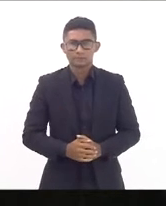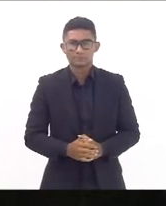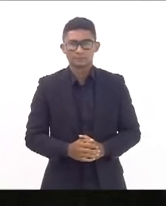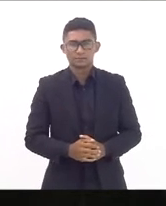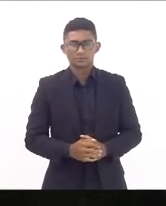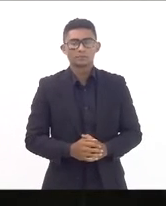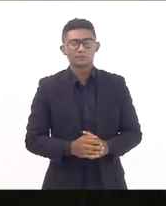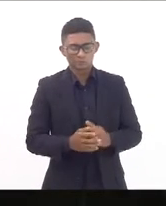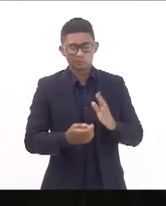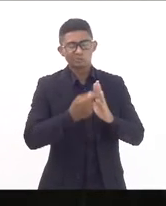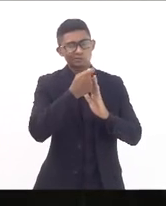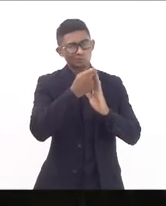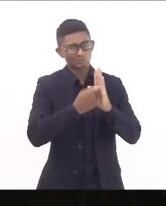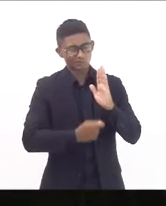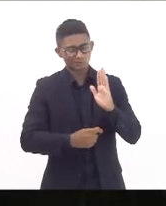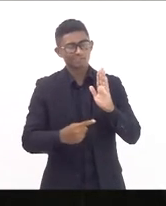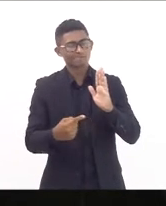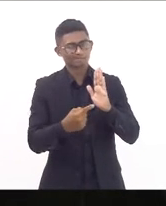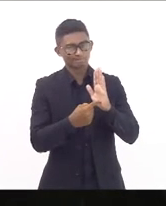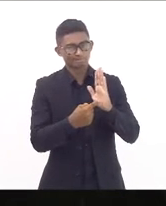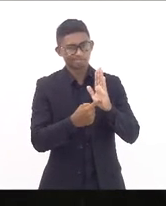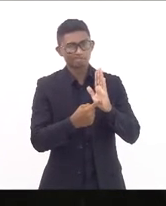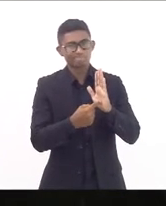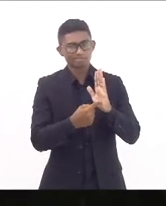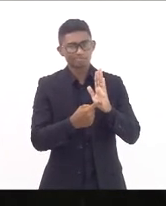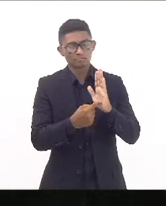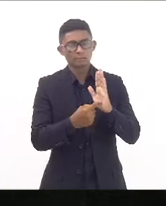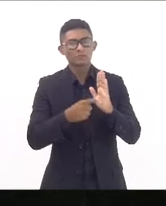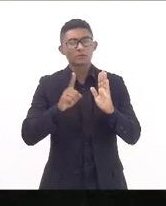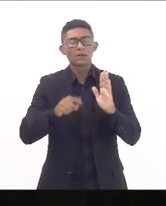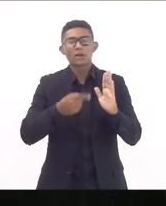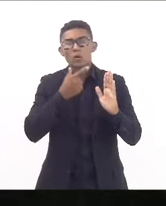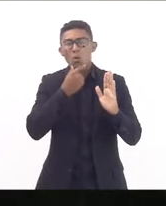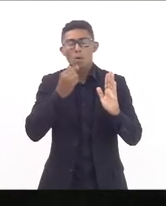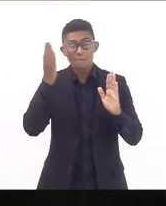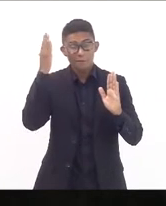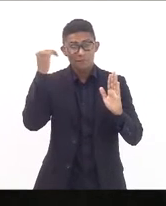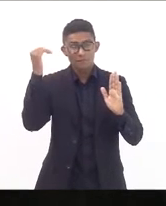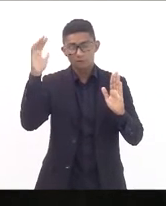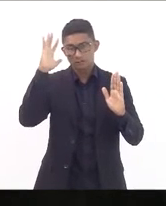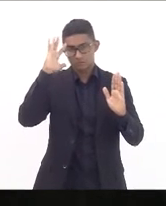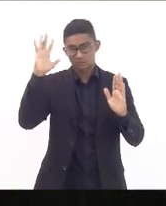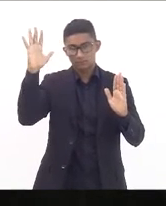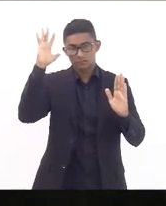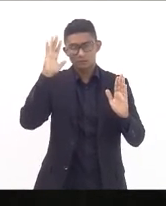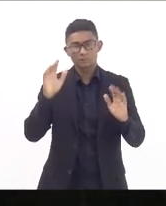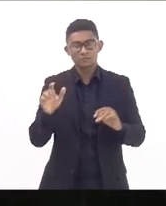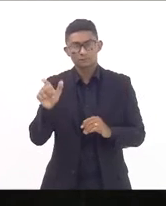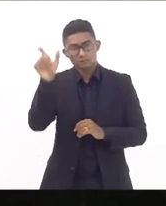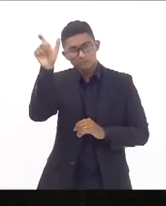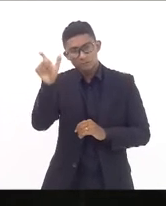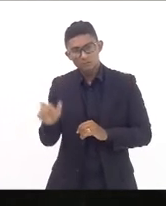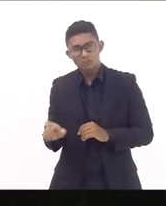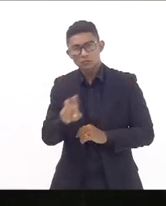esse artigo de um filósofo chamado Etienne Balibar,